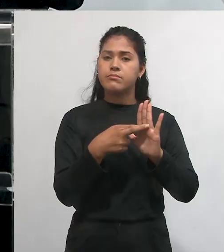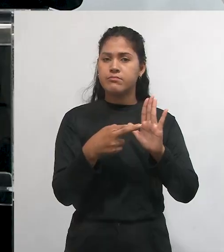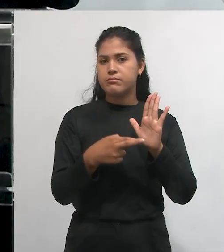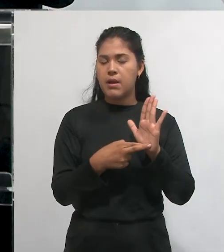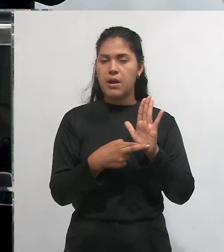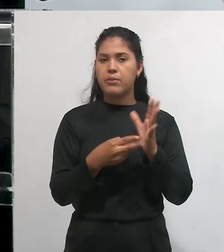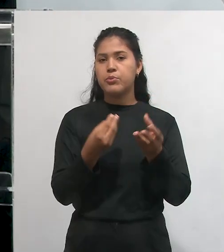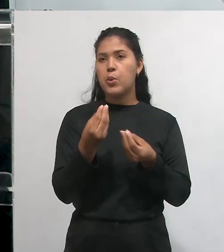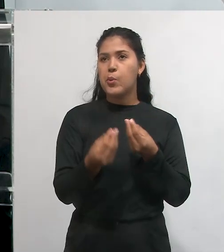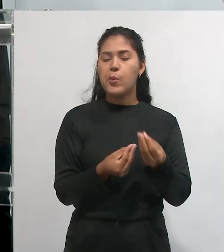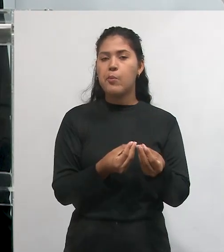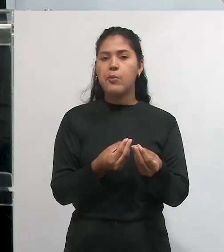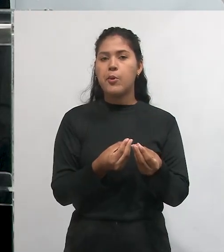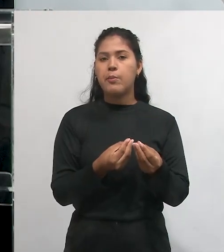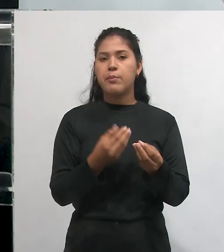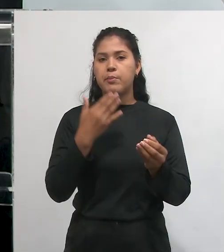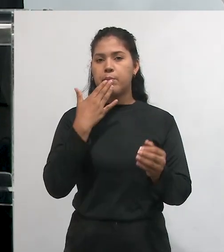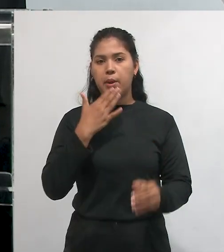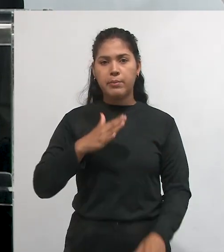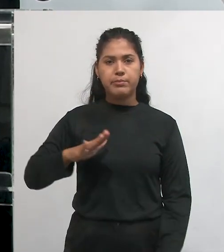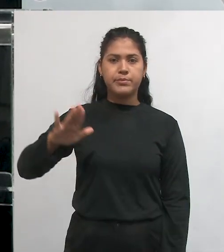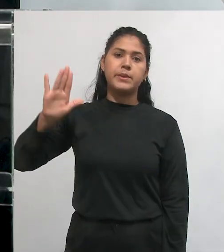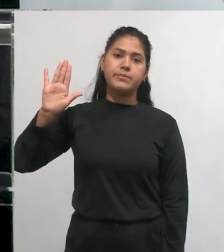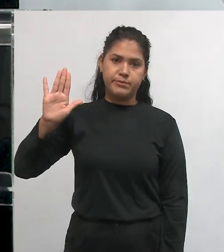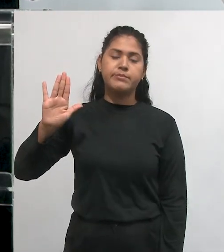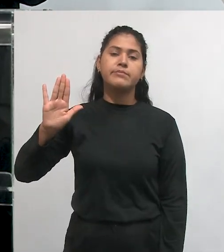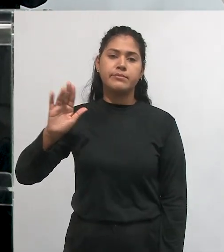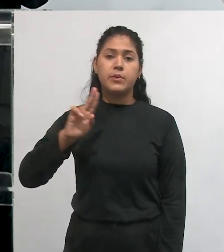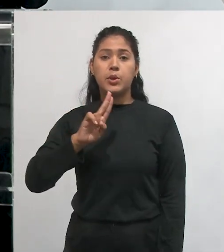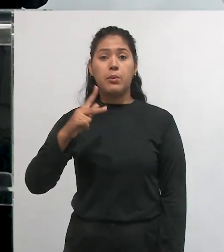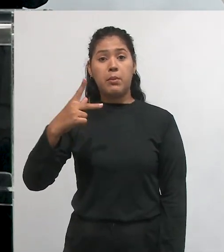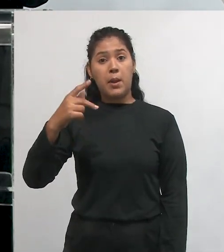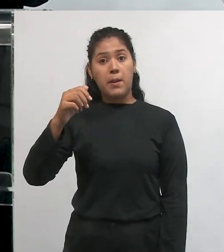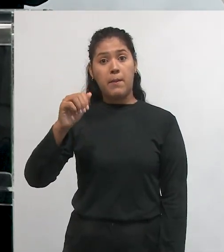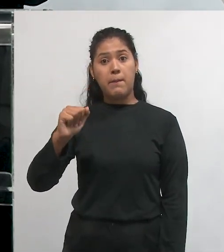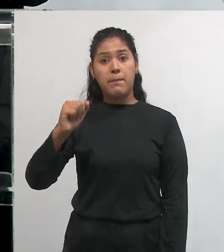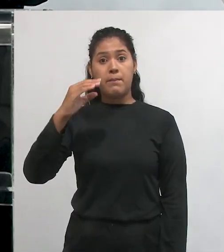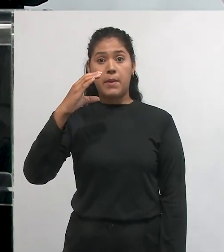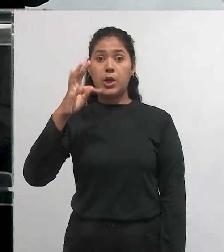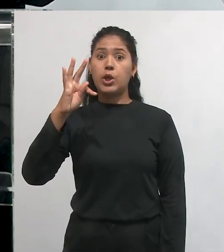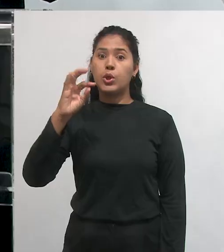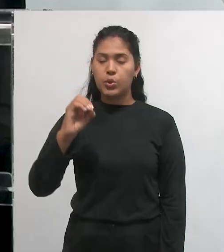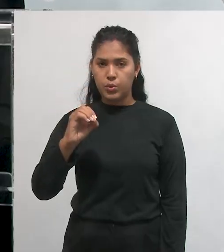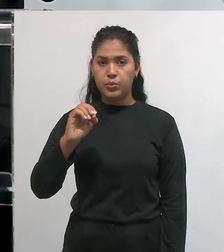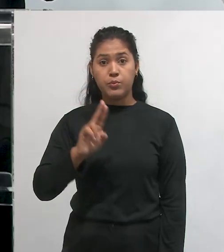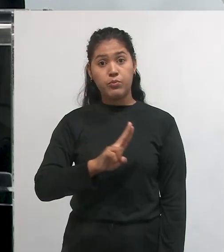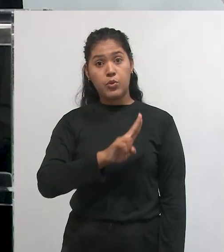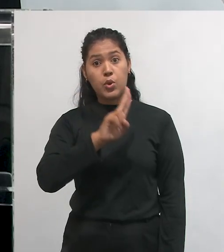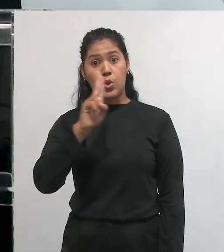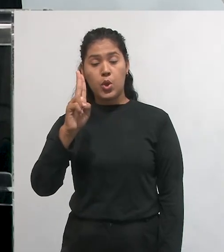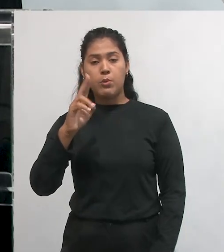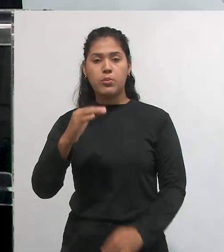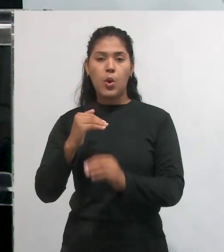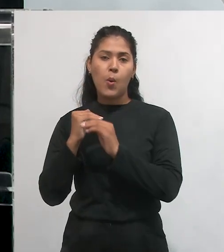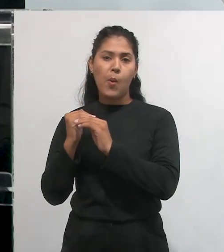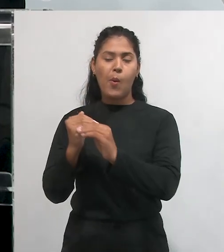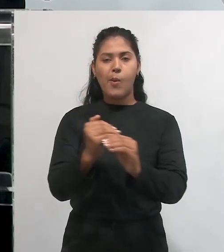pacto que nesse grande pacto é chamado de jurisconsenso.